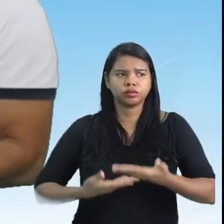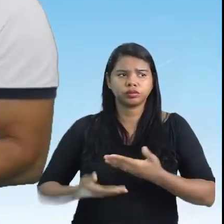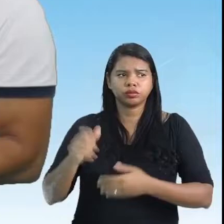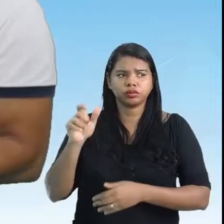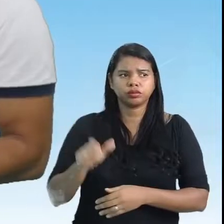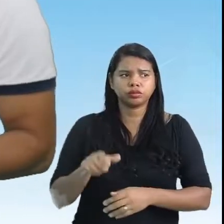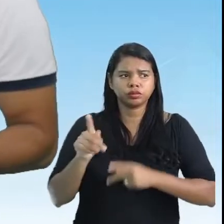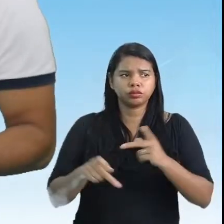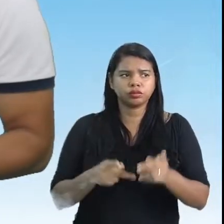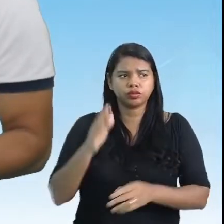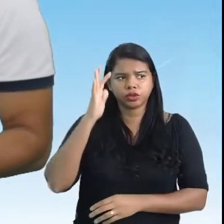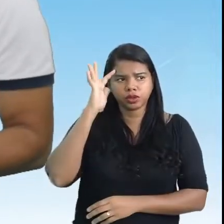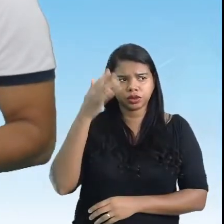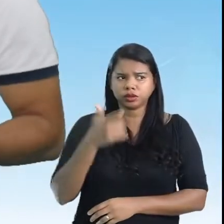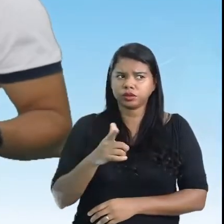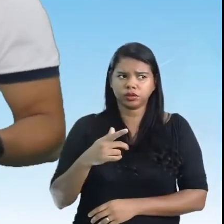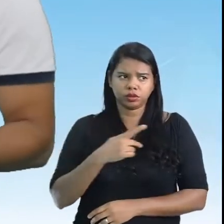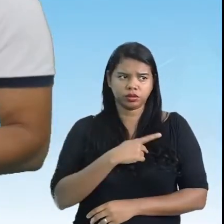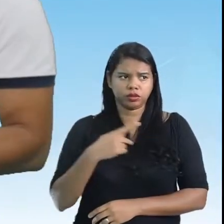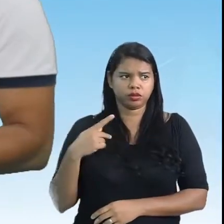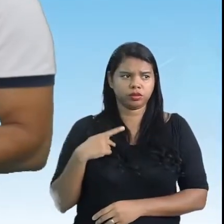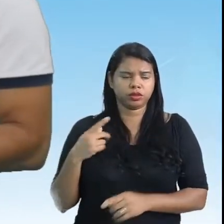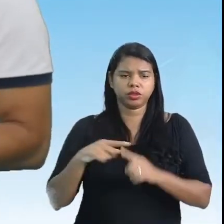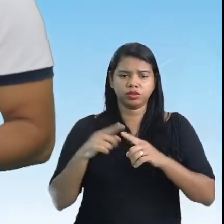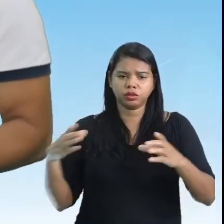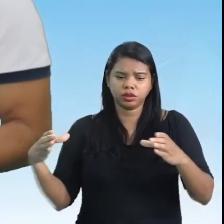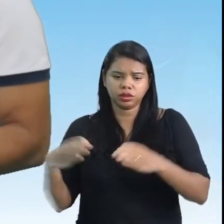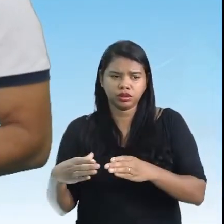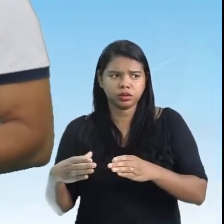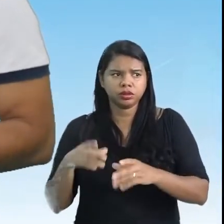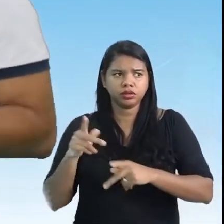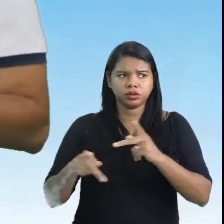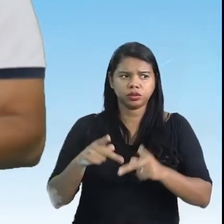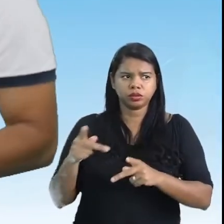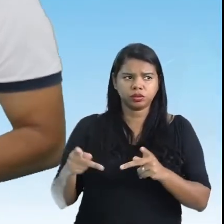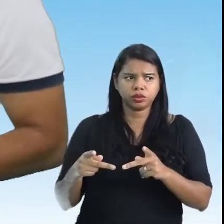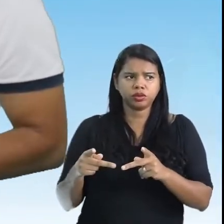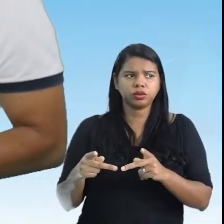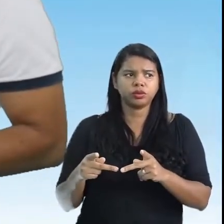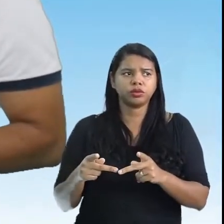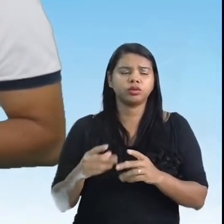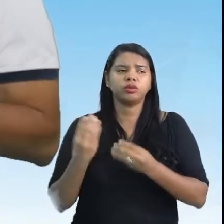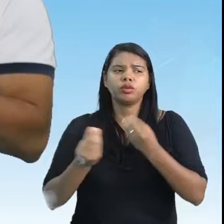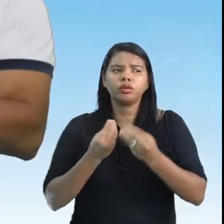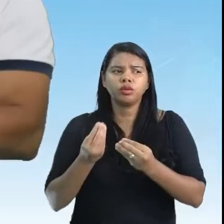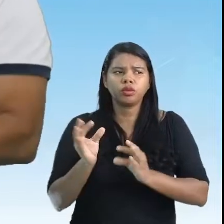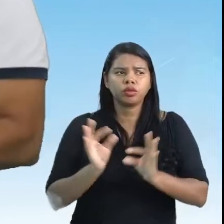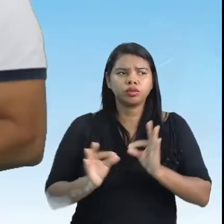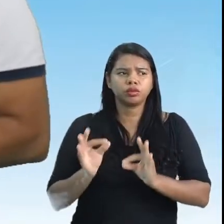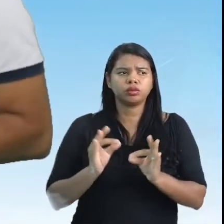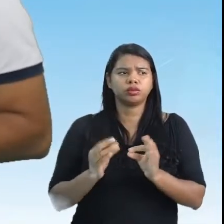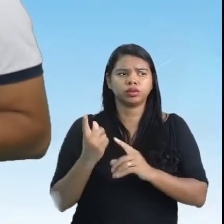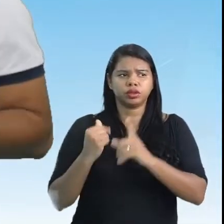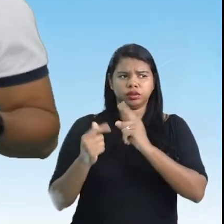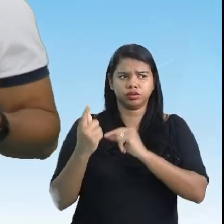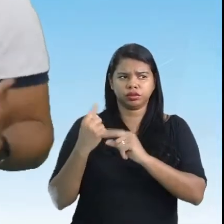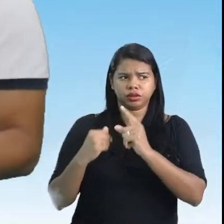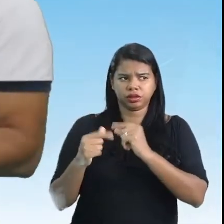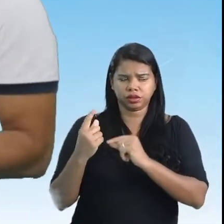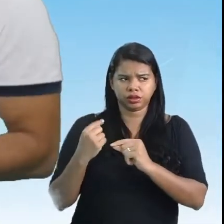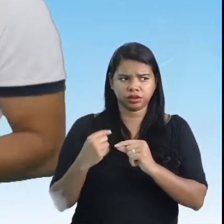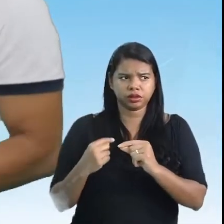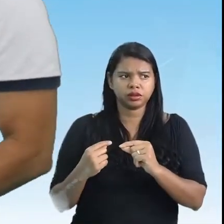que decidem, não é o pastor, mas os membros é que decidem o andamento da igreja, tanto o lado financeiro quanto o